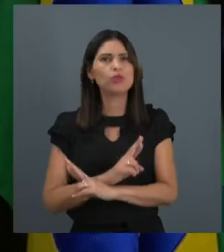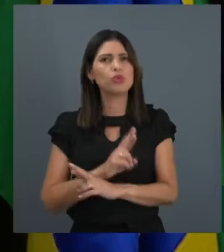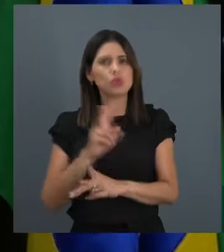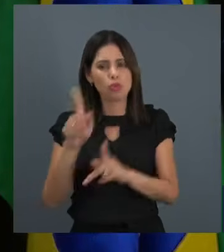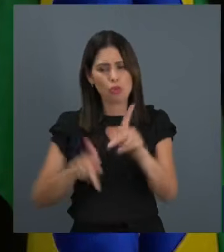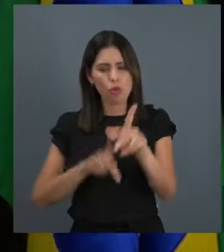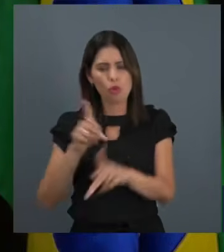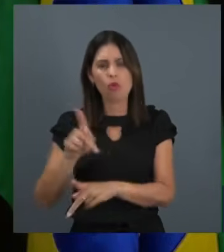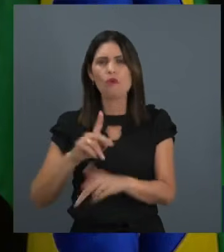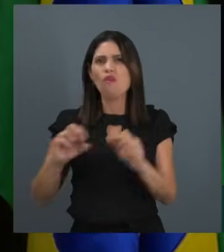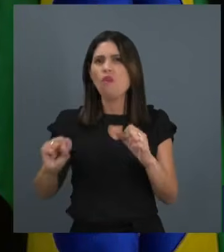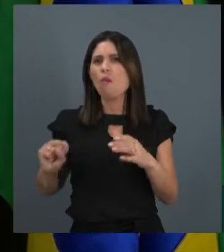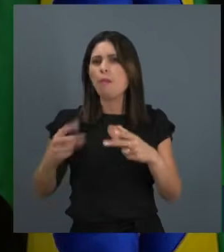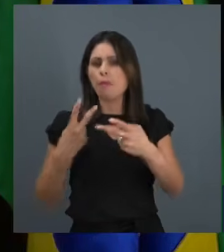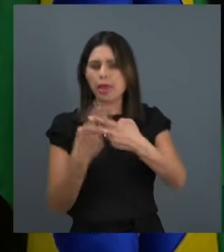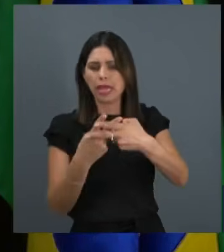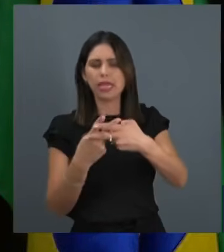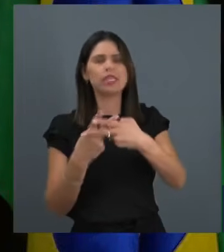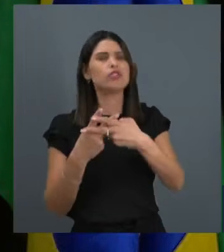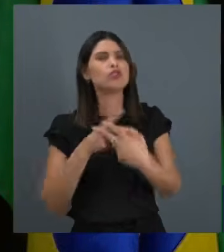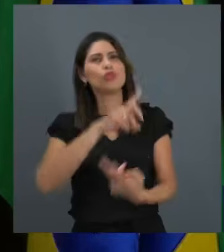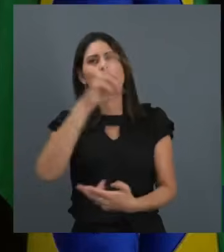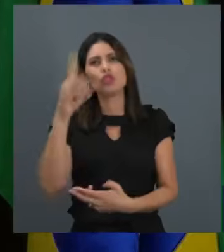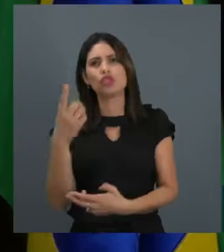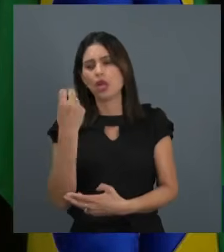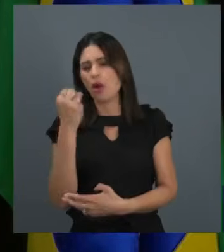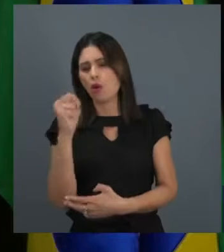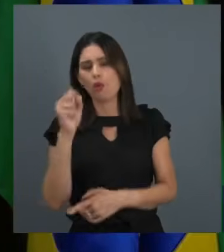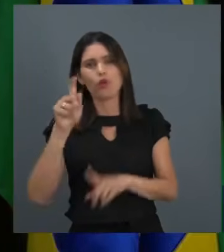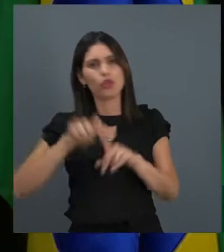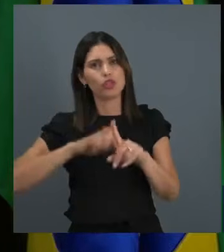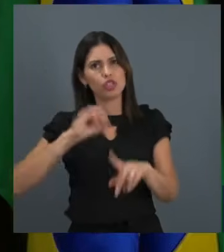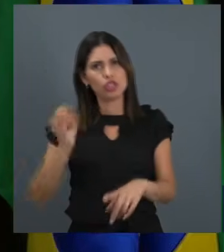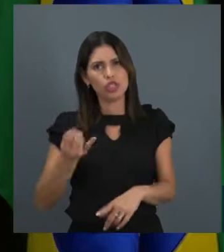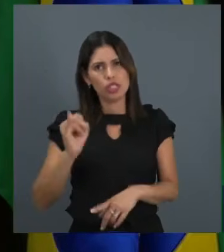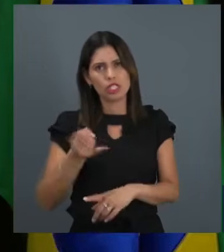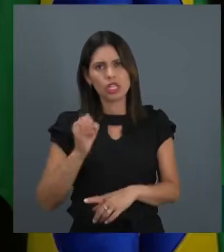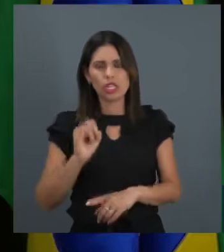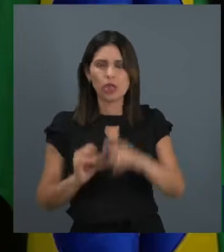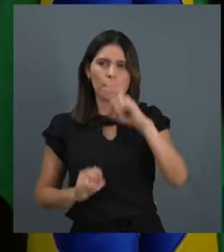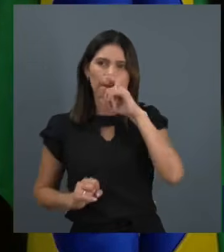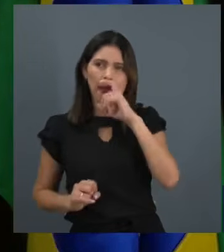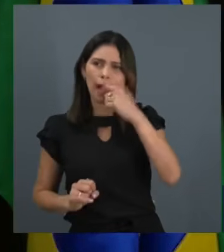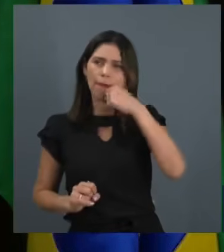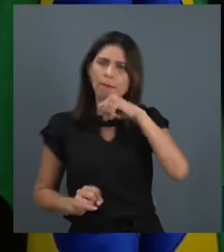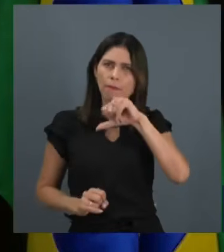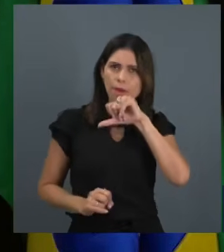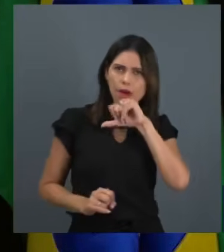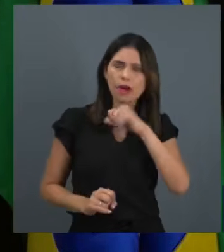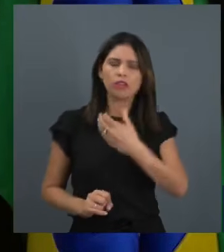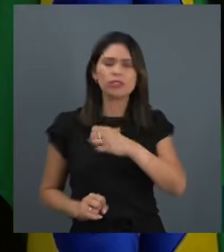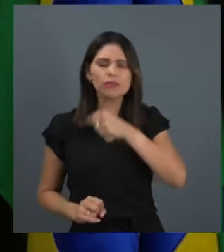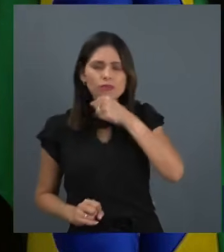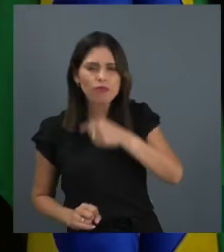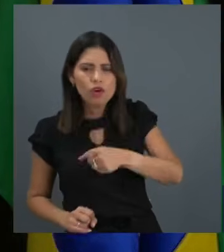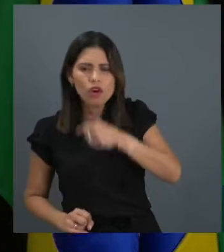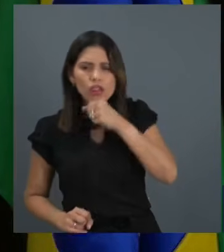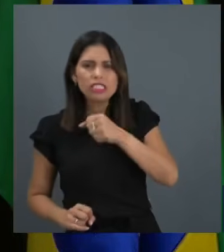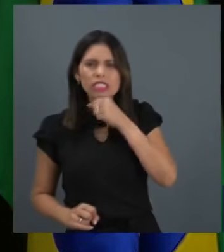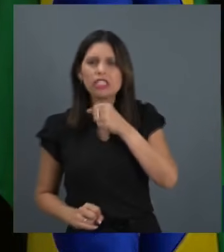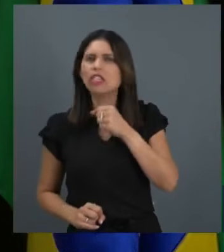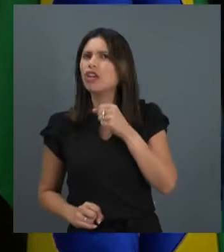janeiro. Pais, mães, avós que foram detidos, portando apenas uma bandeira do Brasil, uma Bíblia, 0 de